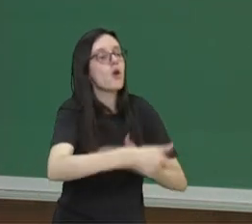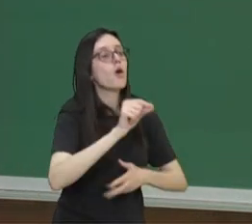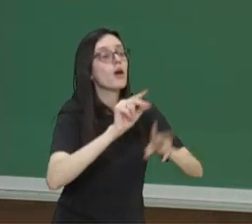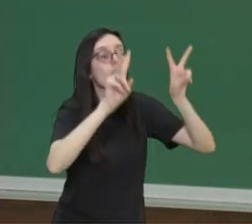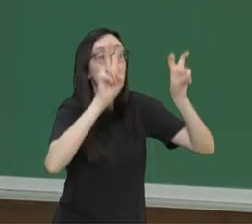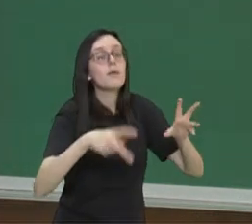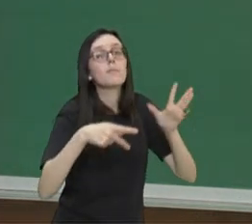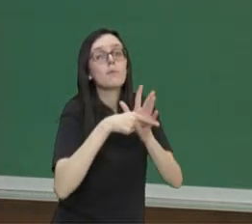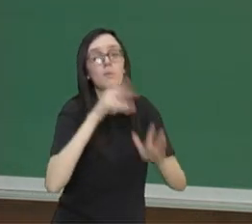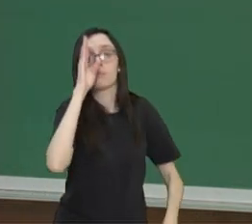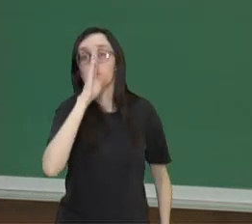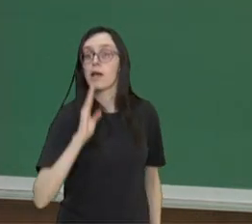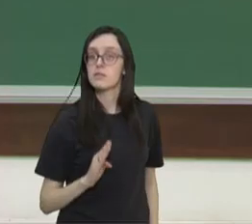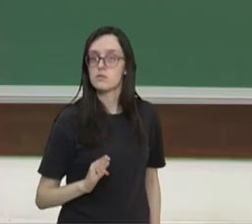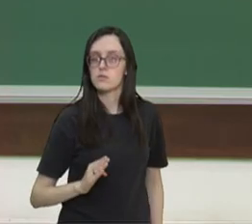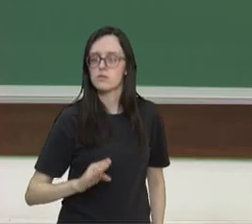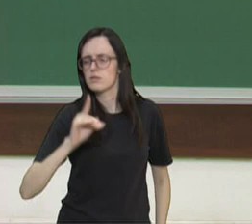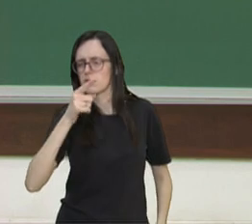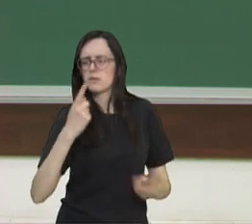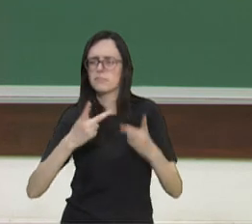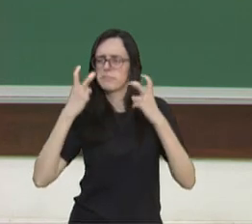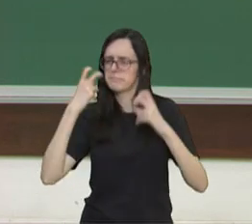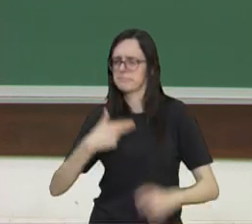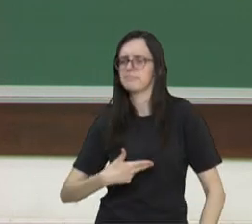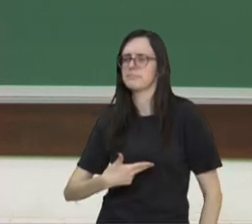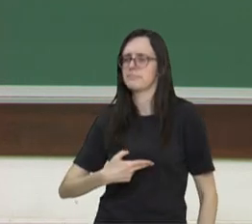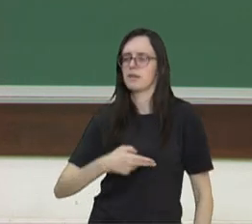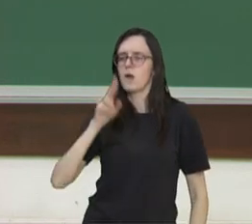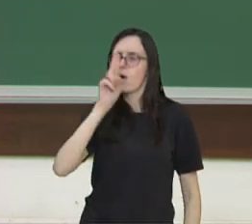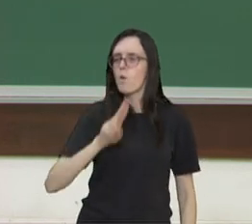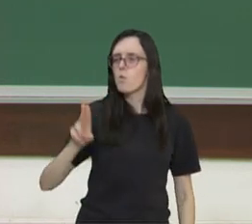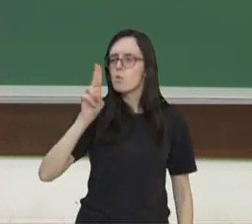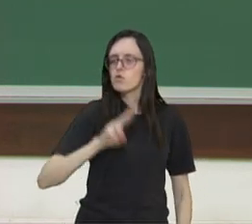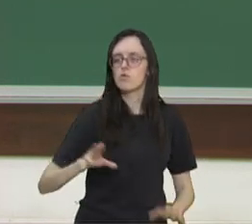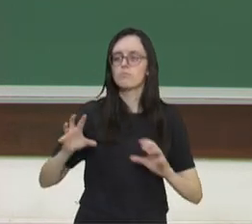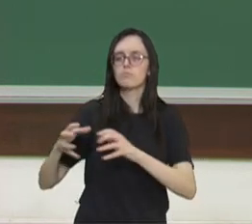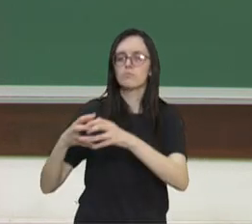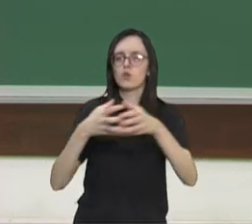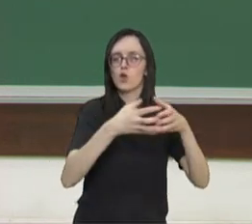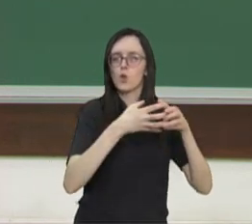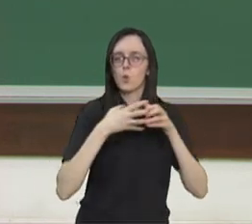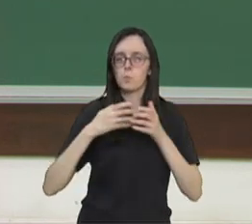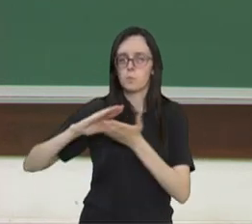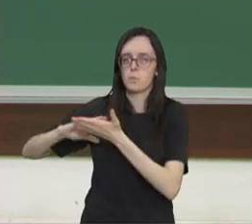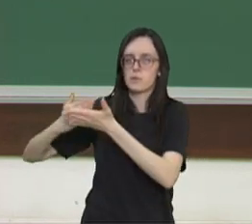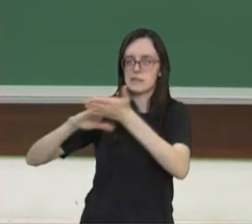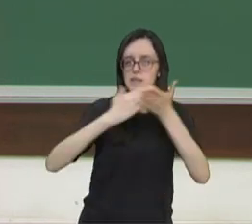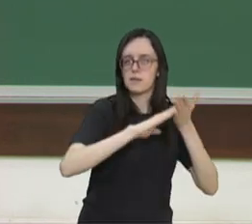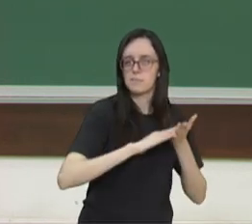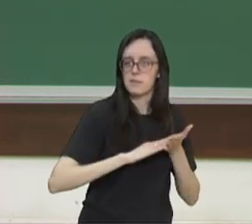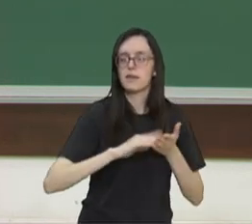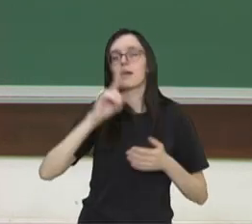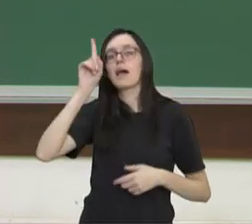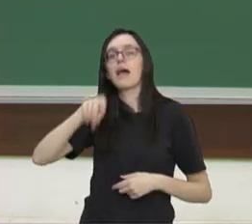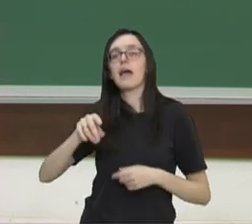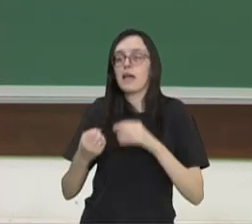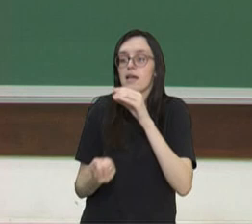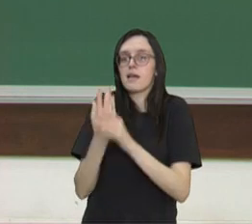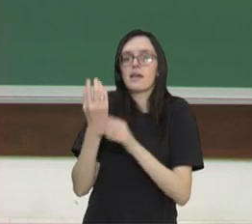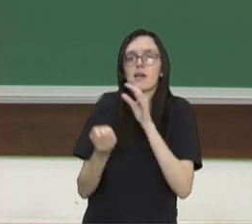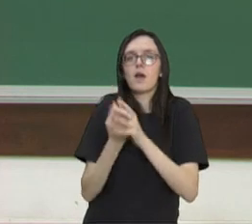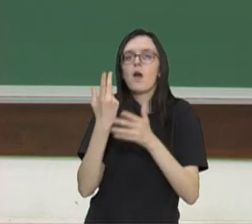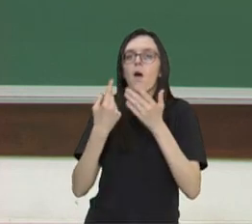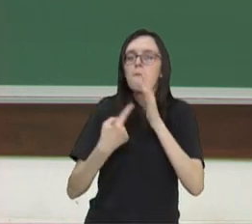temas nacionais. Repara aí que o Getúlio Vargas usou as escolas de samba para construir essa identidade nacional